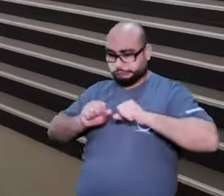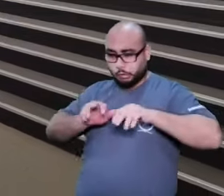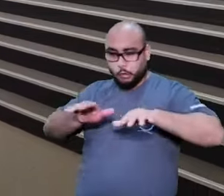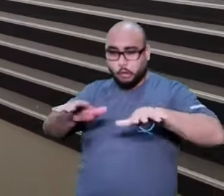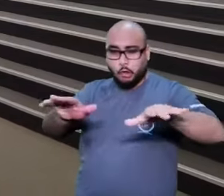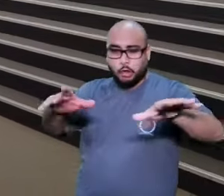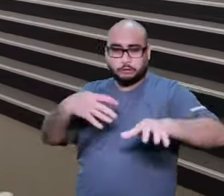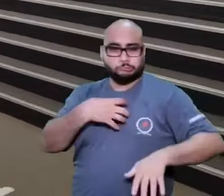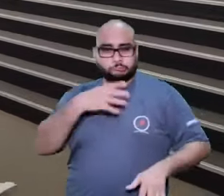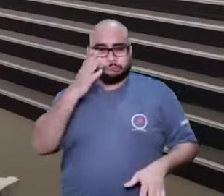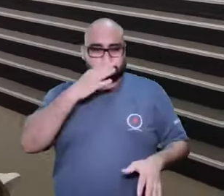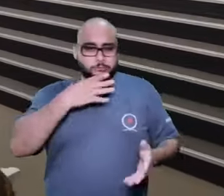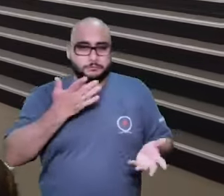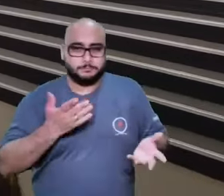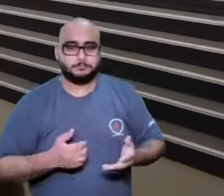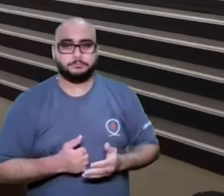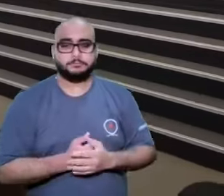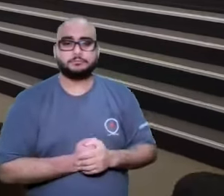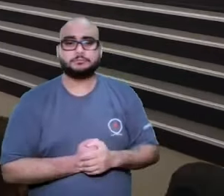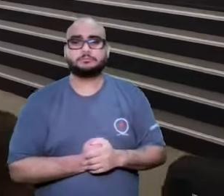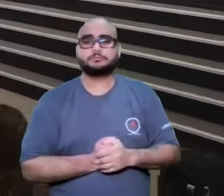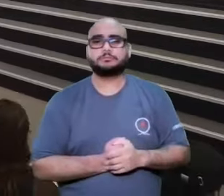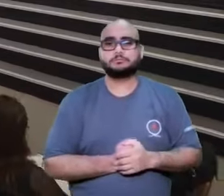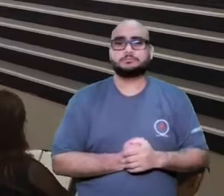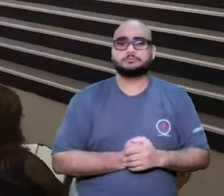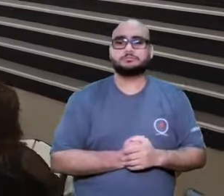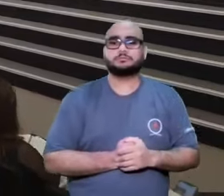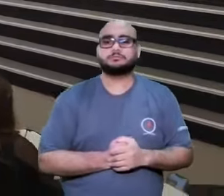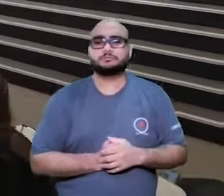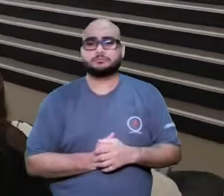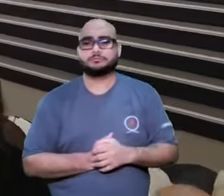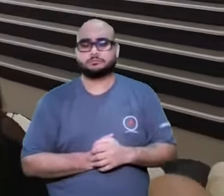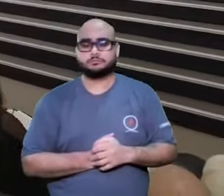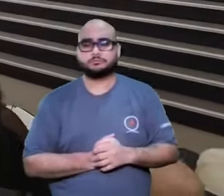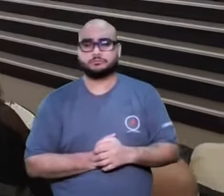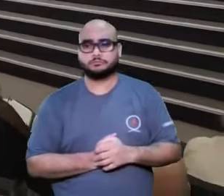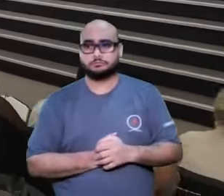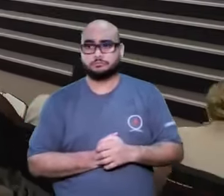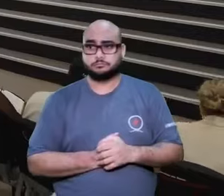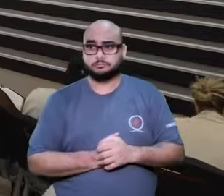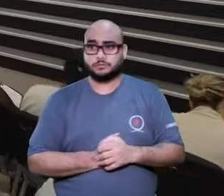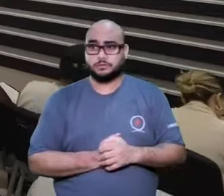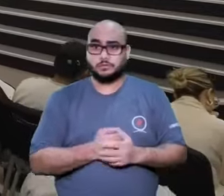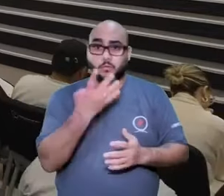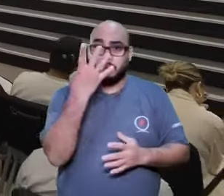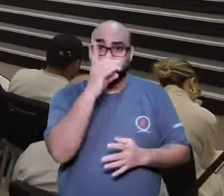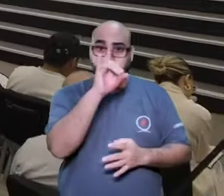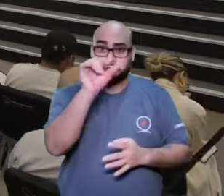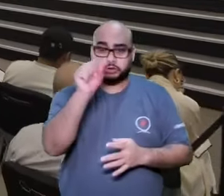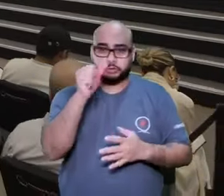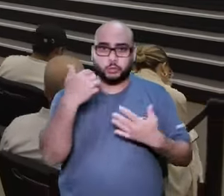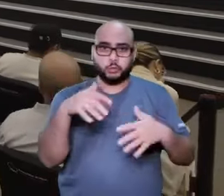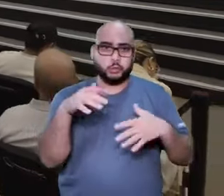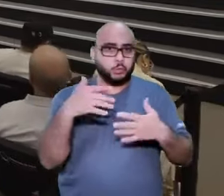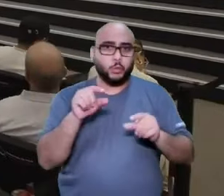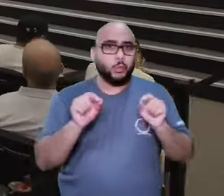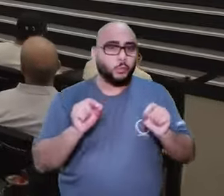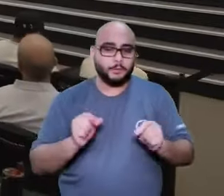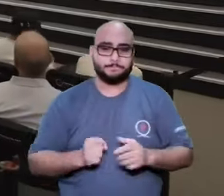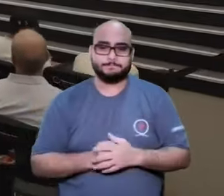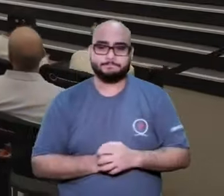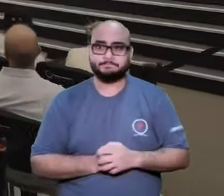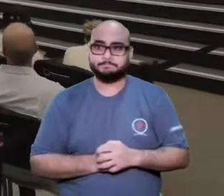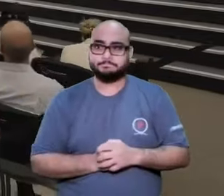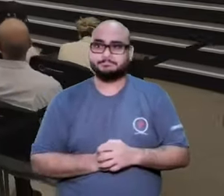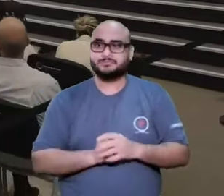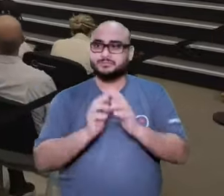sentindo mal cheiro em ninguém mais e ela ainda diz assim ó já fazem 4ro dias biologicamente o o rim já tá virando